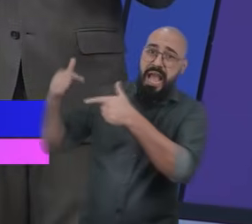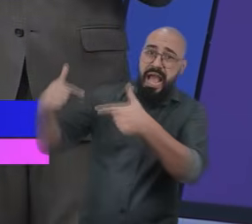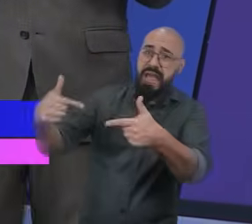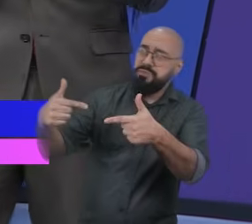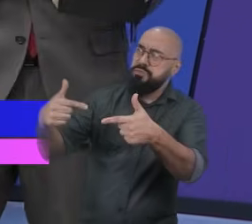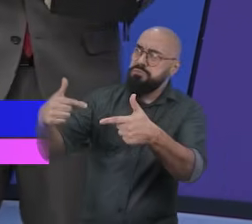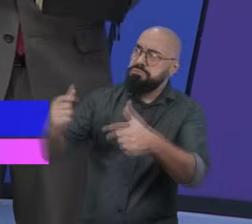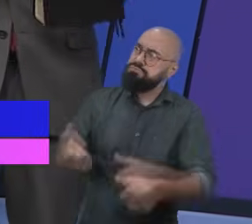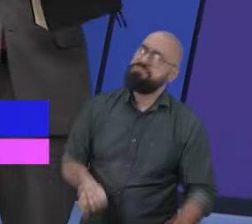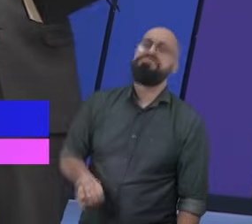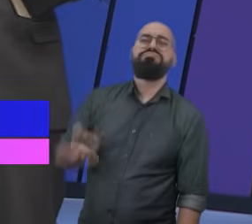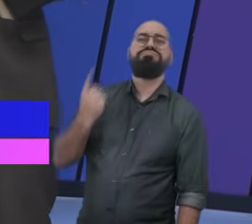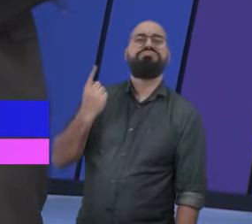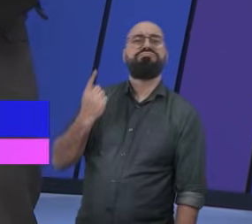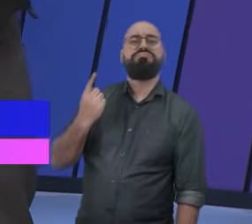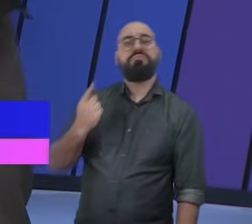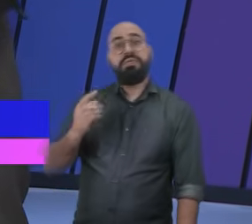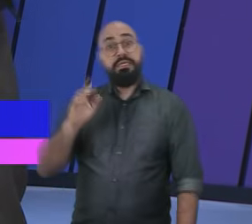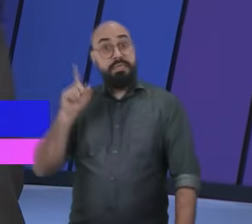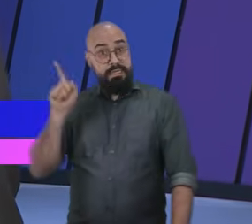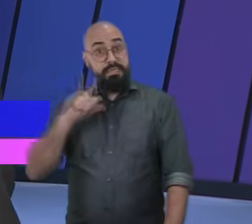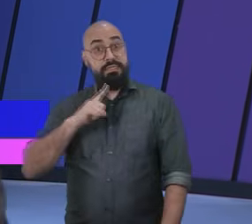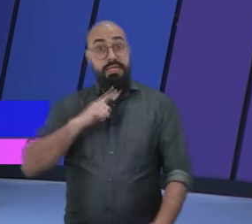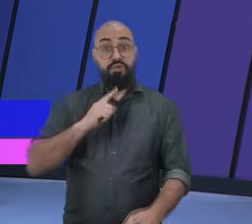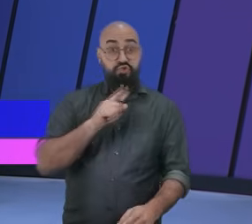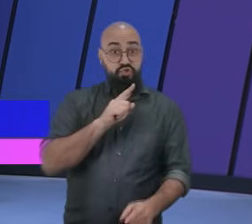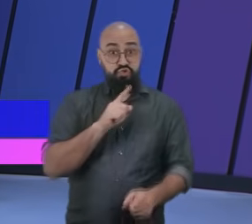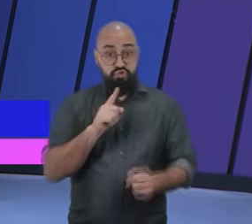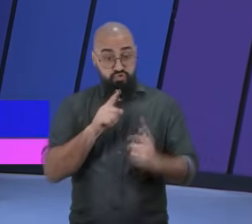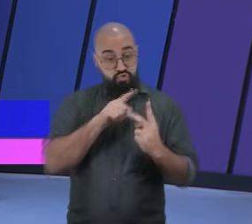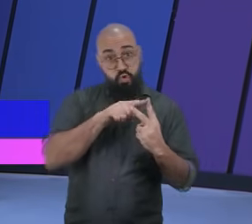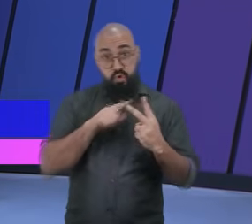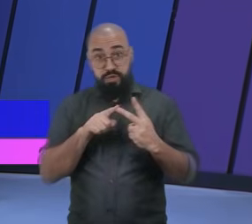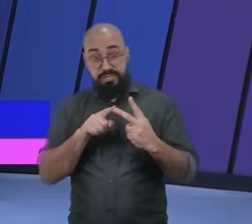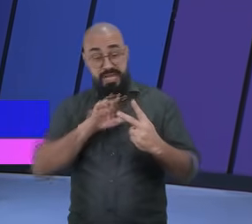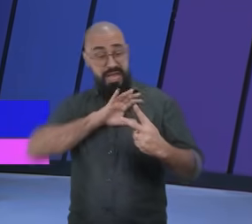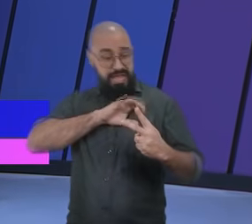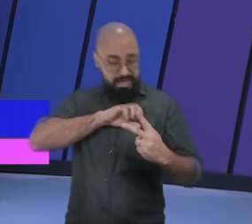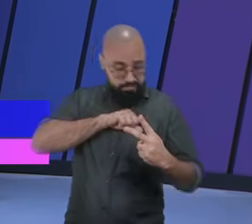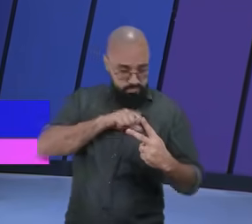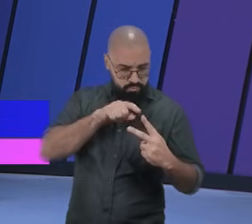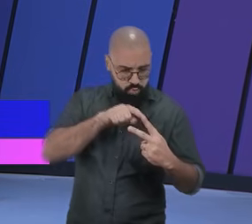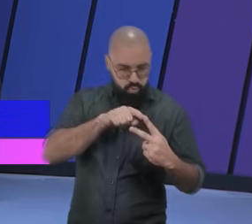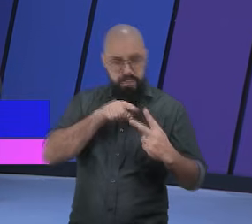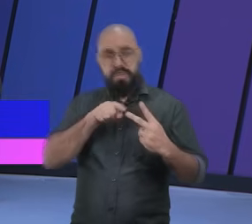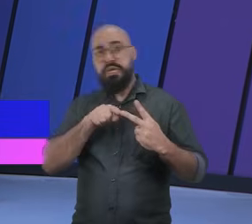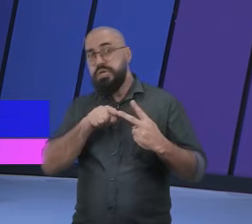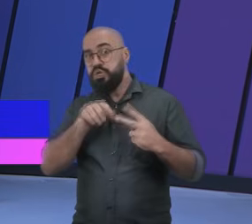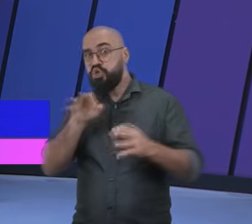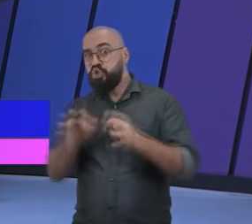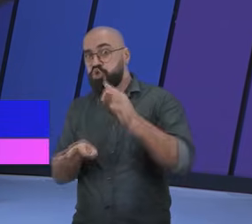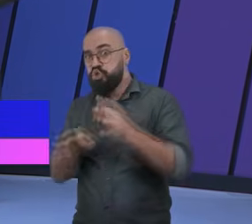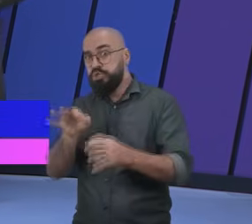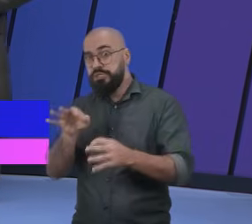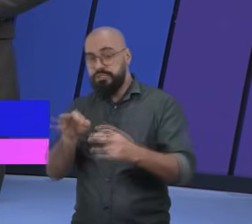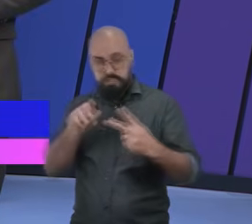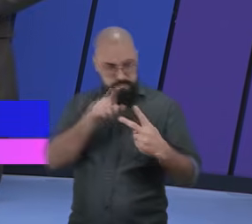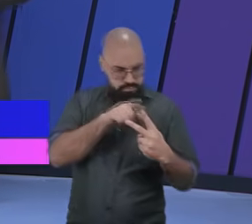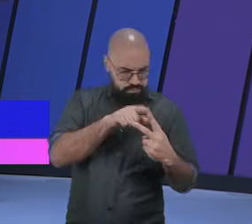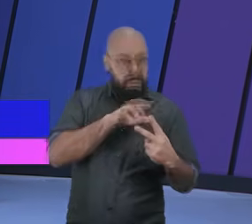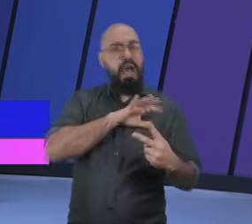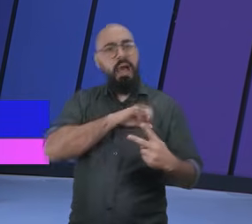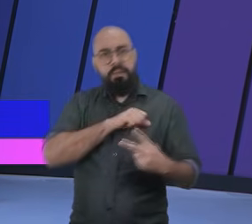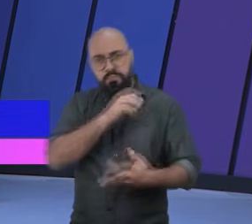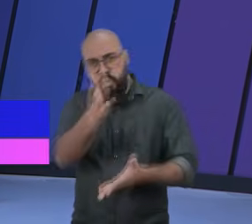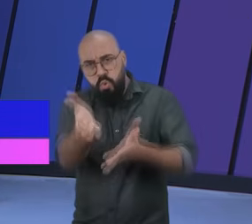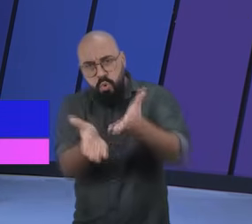entre amor e justiça. Um Deus que ama é também o Deus que condena. O